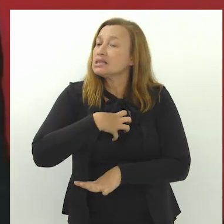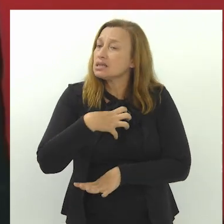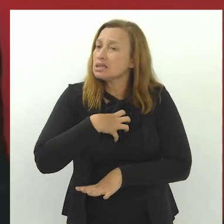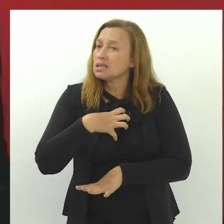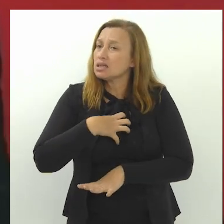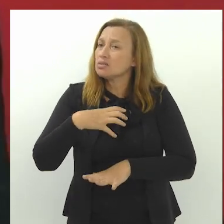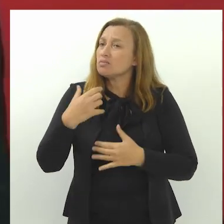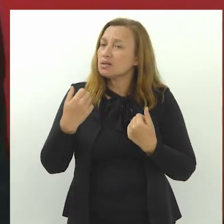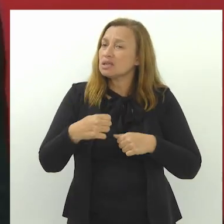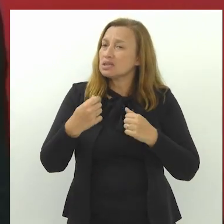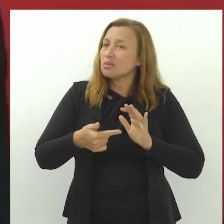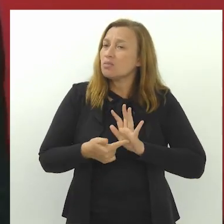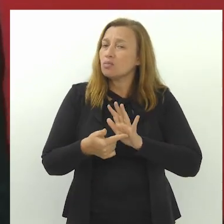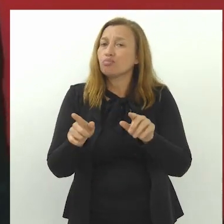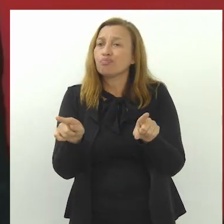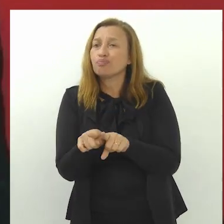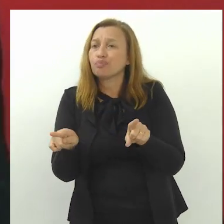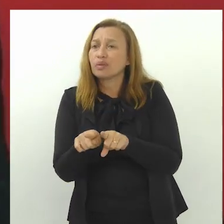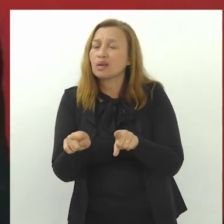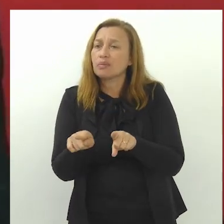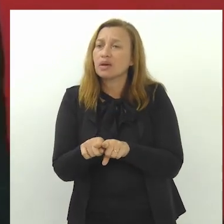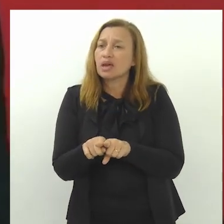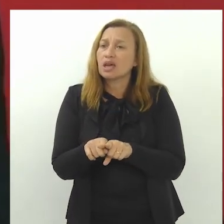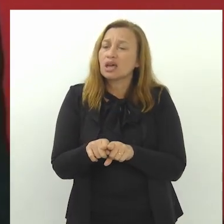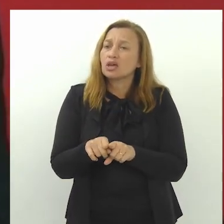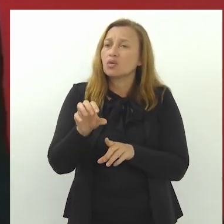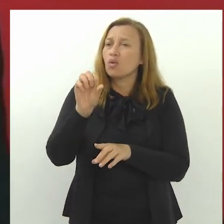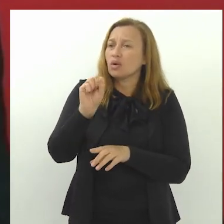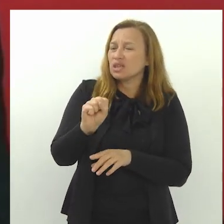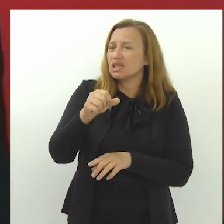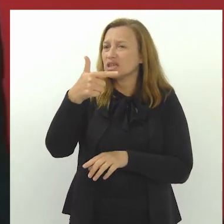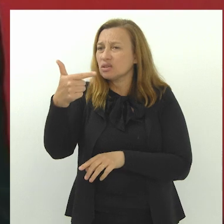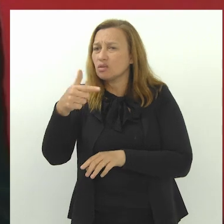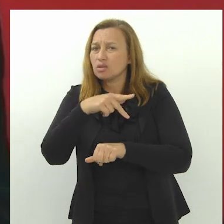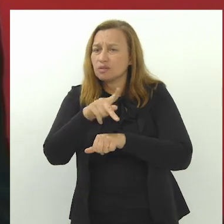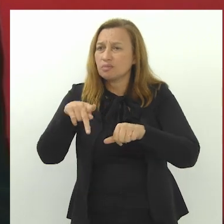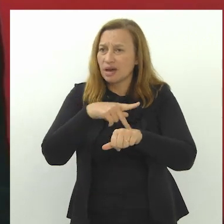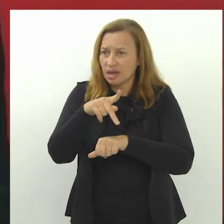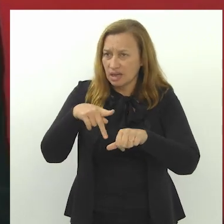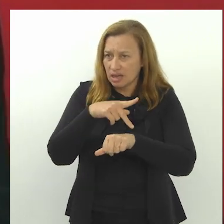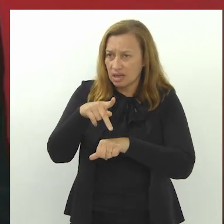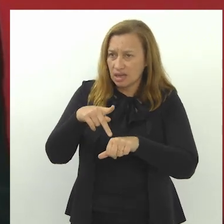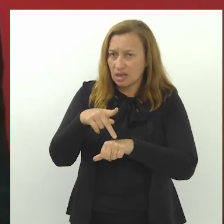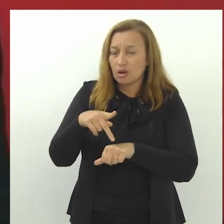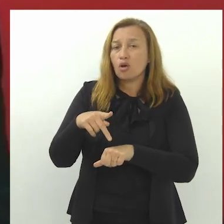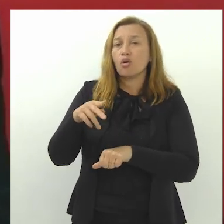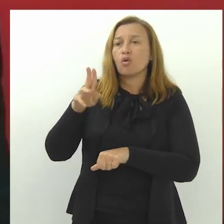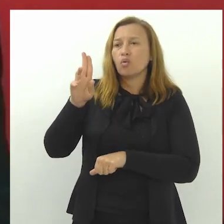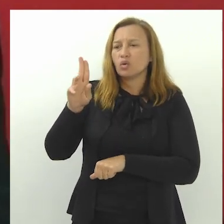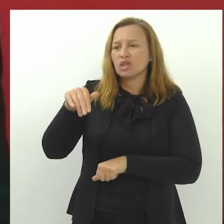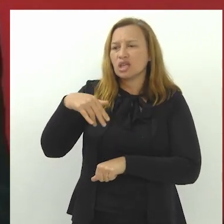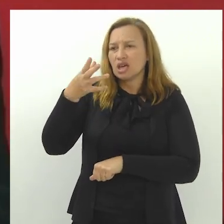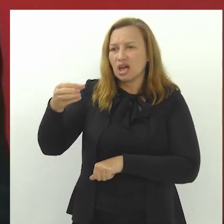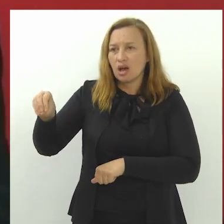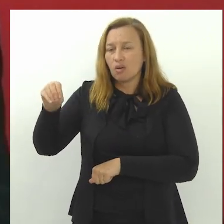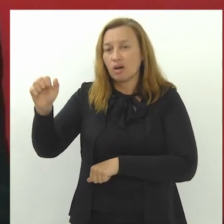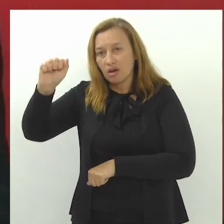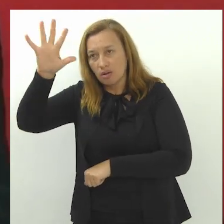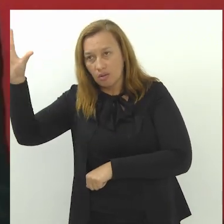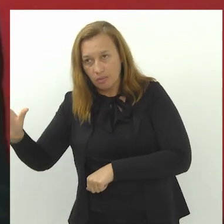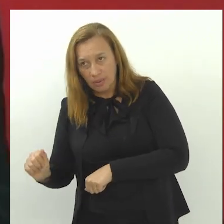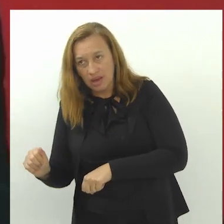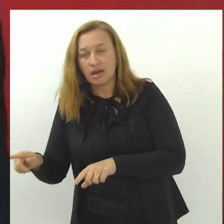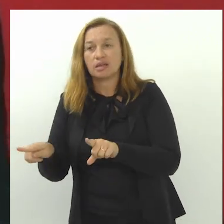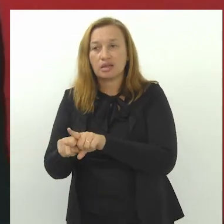nesse sentido é que a gente tem que resgatar também que, além dos 82 países da União Europeia e da União